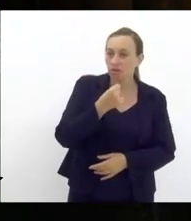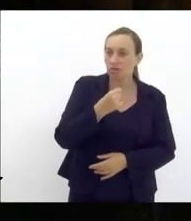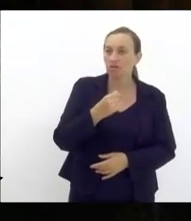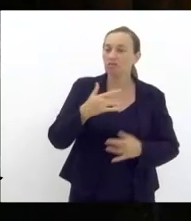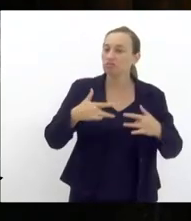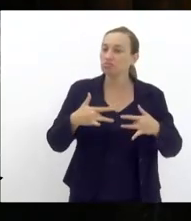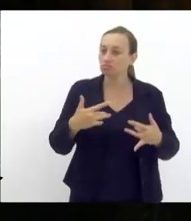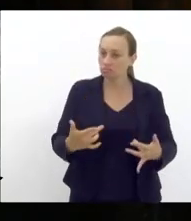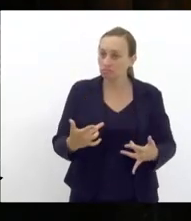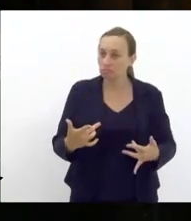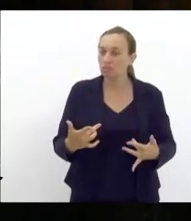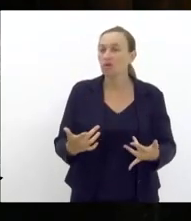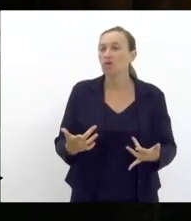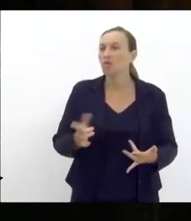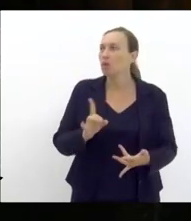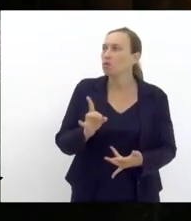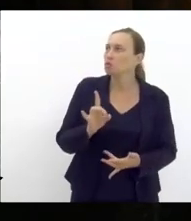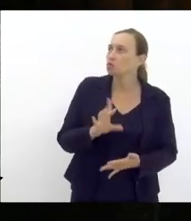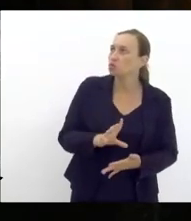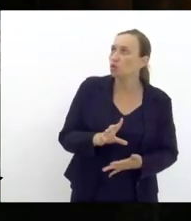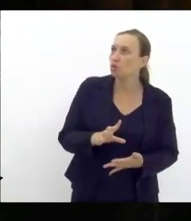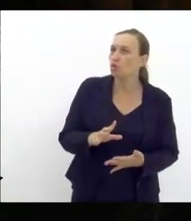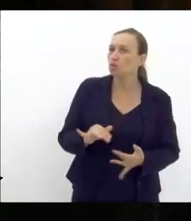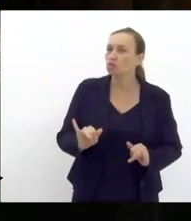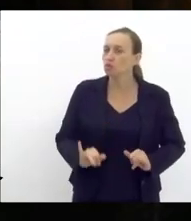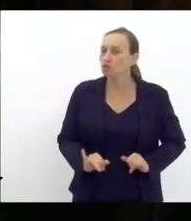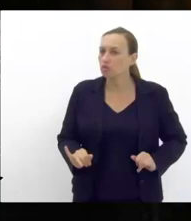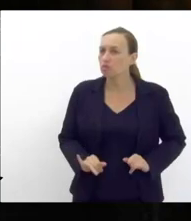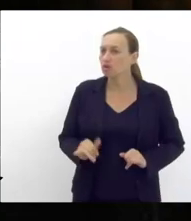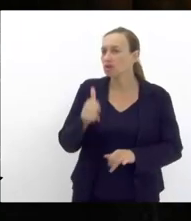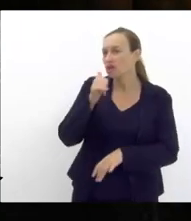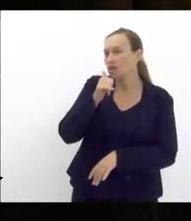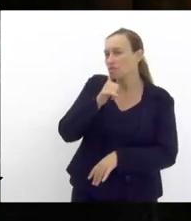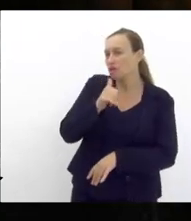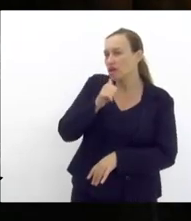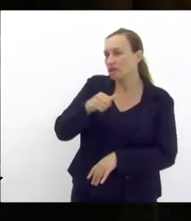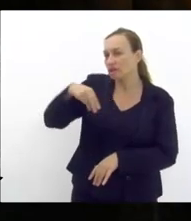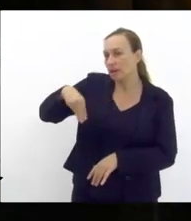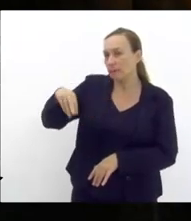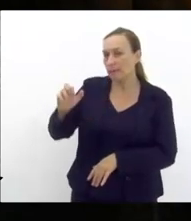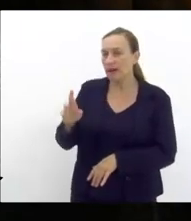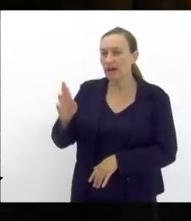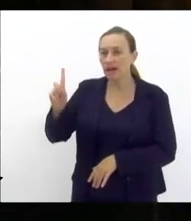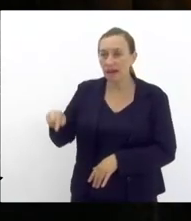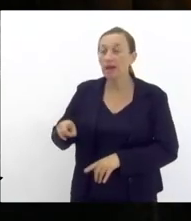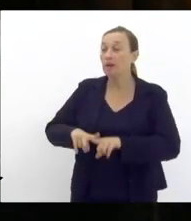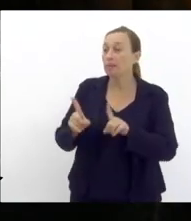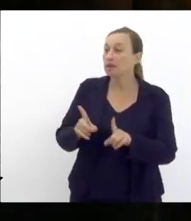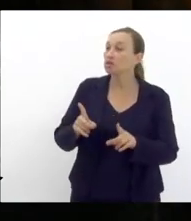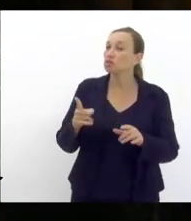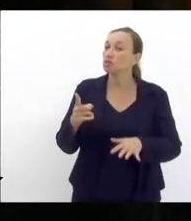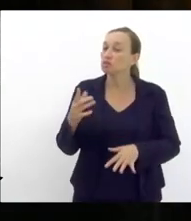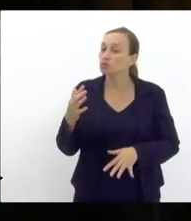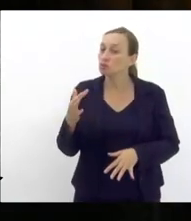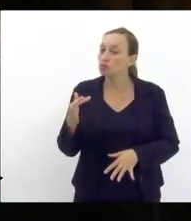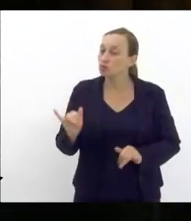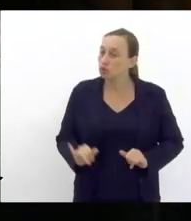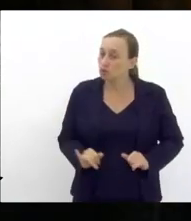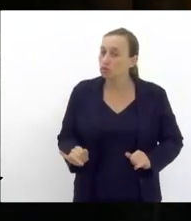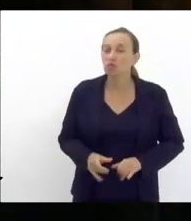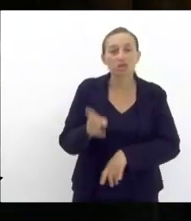se solidarizaram não só com a dor daquelas mulheres da Maré mas com a dor que é